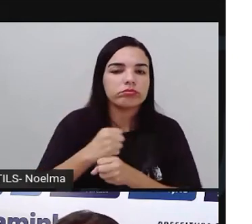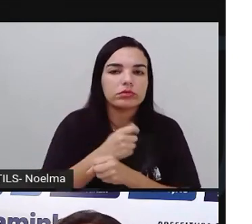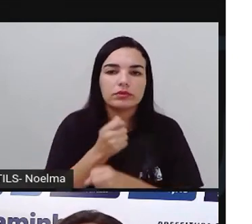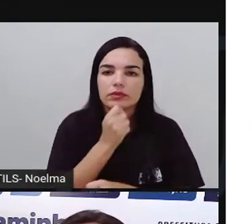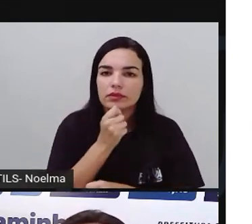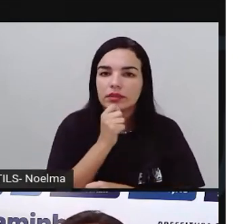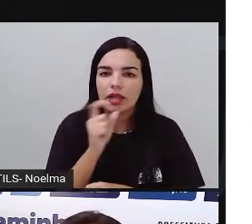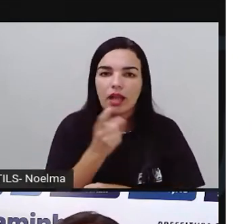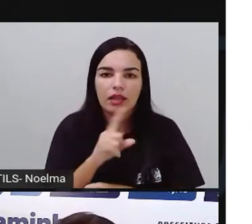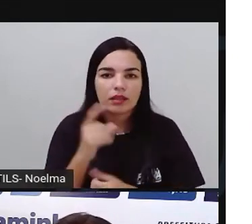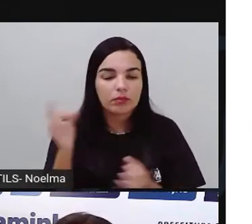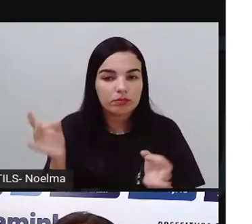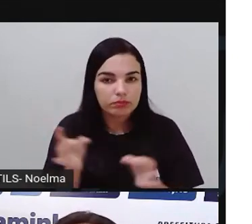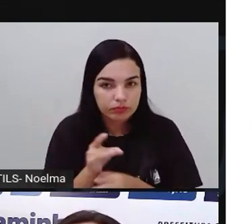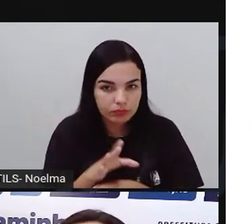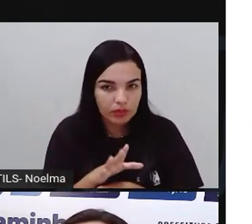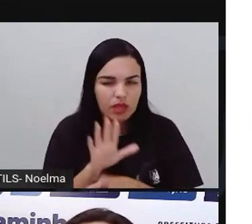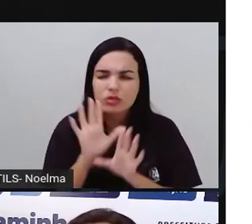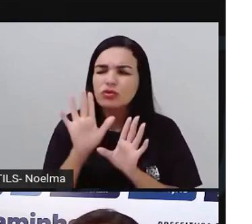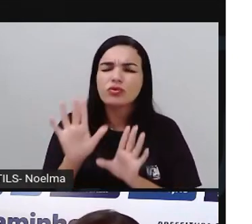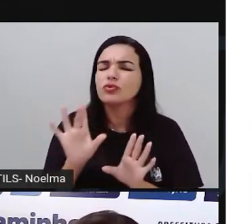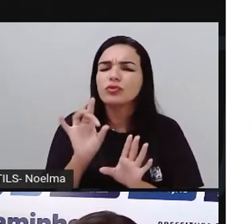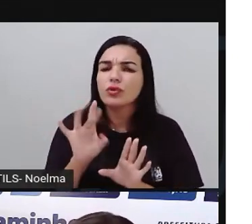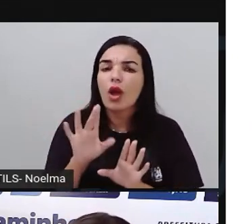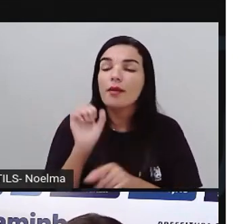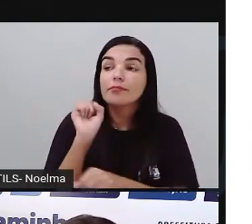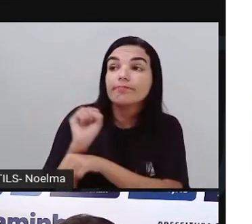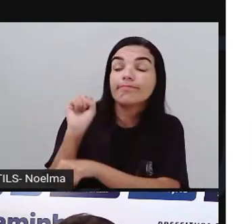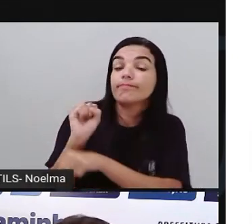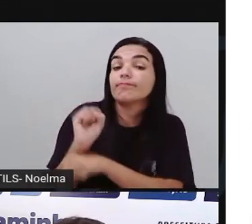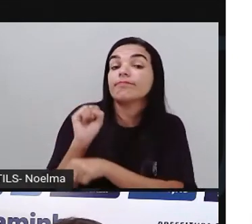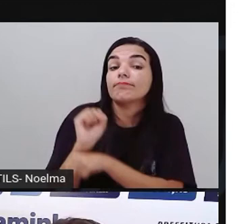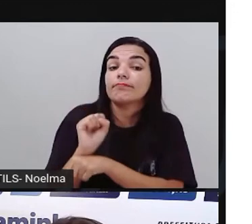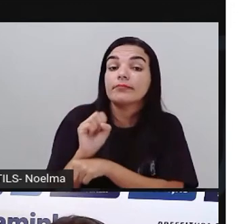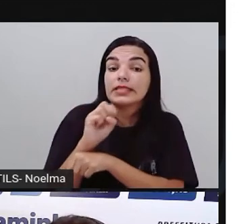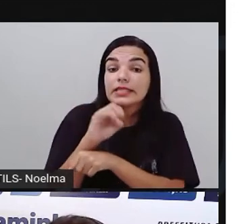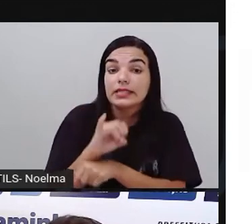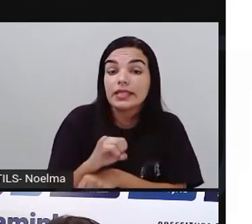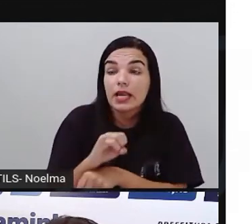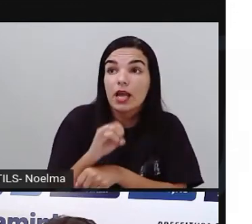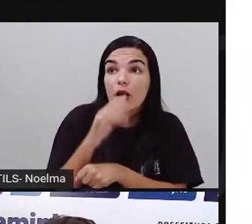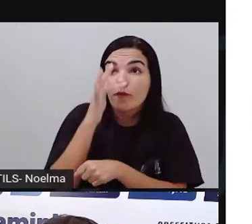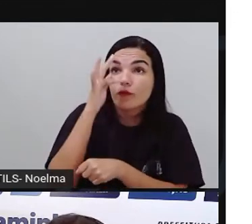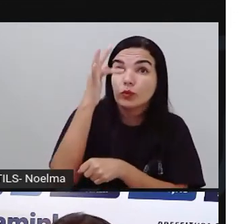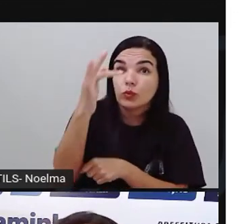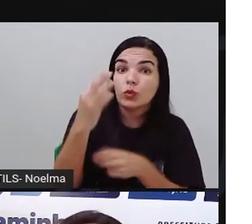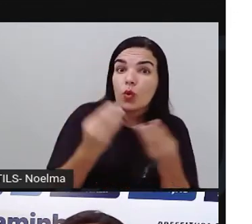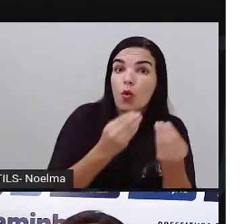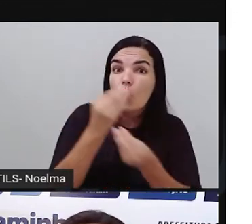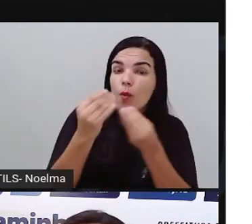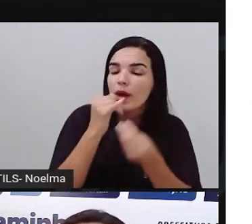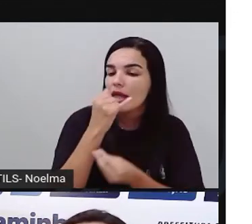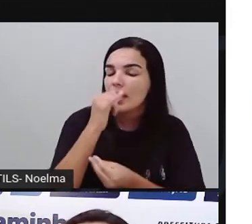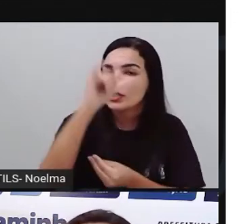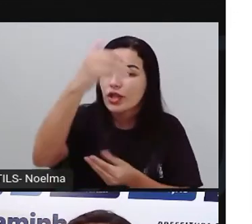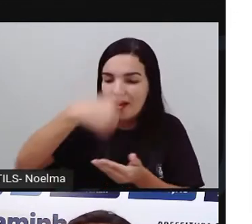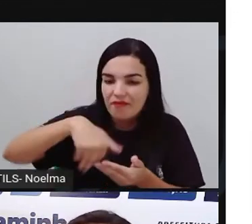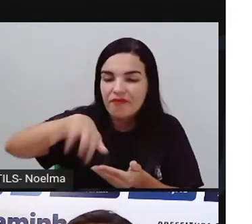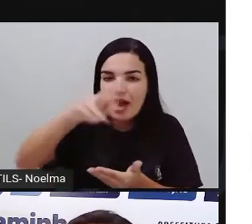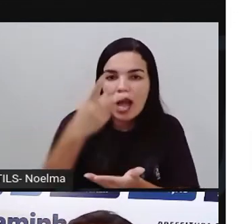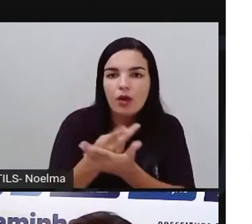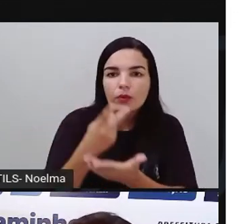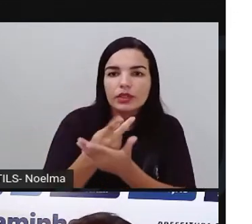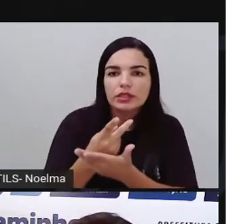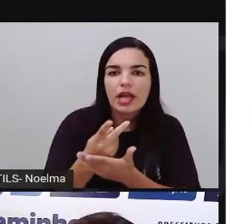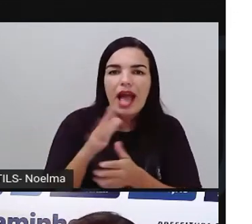passaram, a perspectiva que se tem aí de como os gastos de energia vão acontecer até